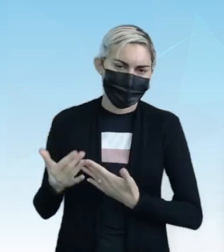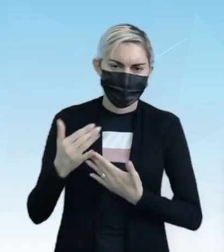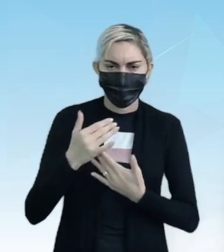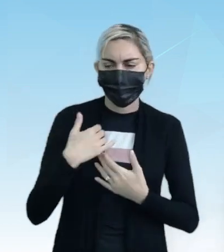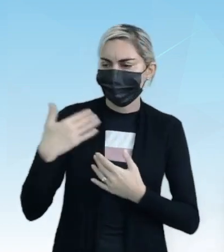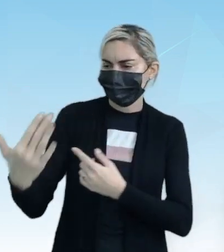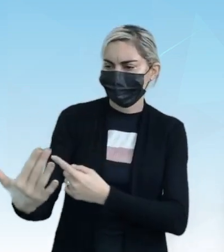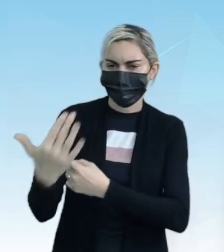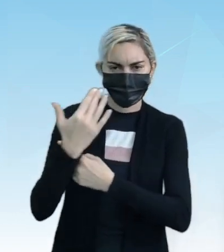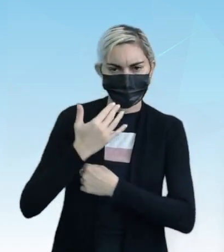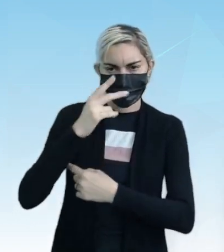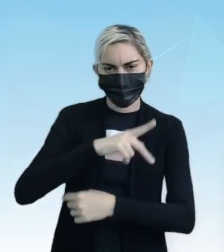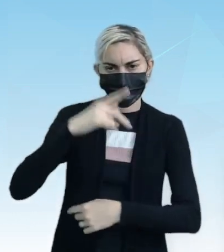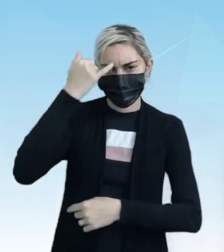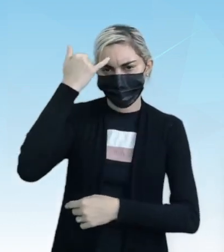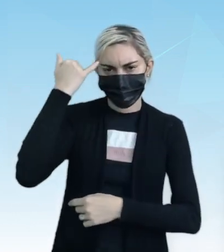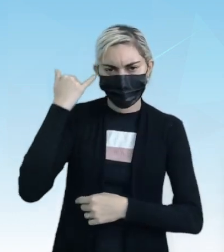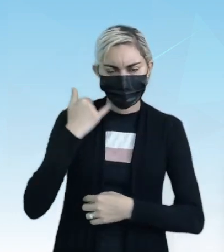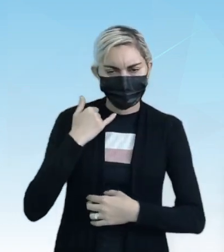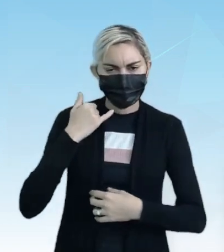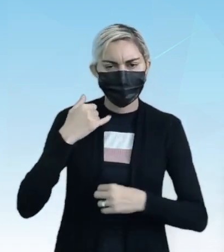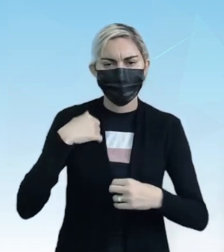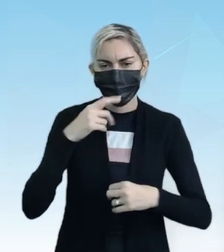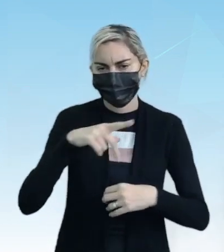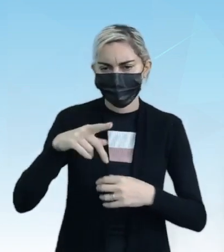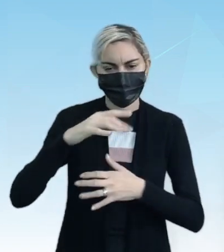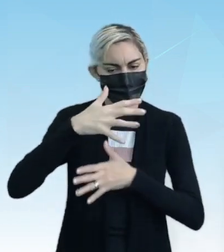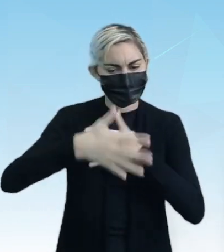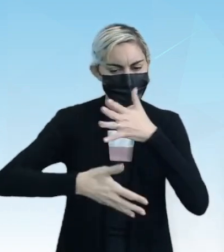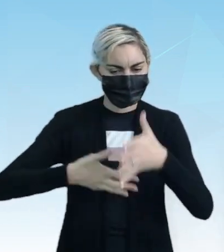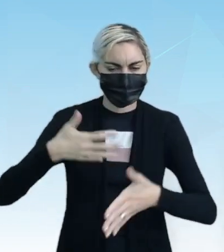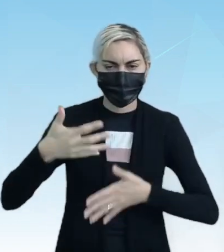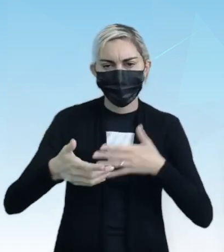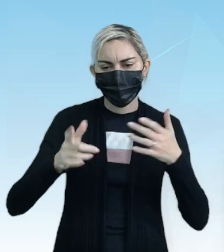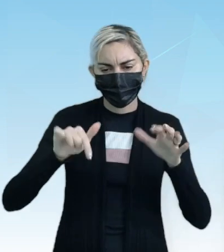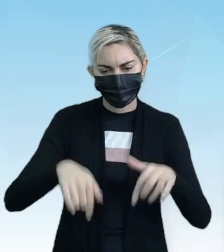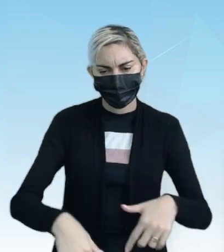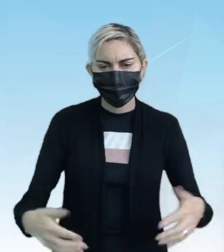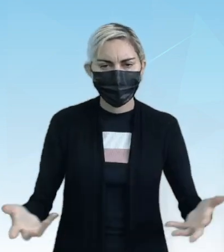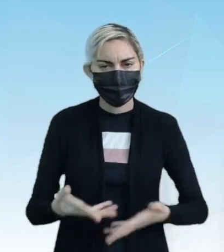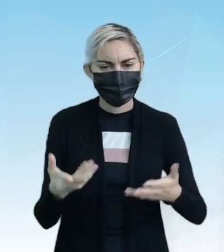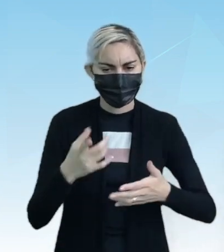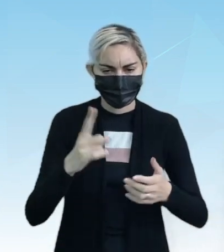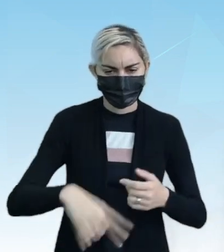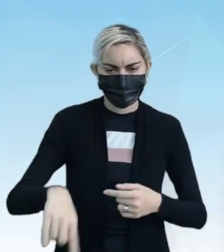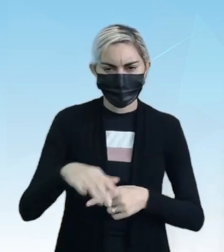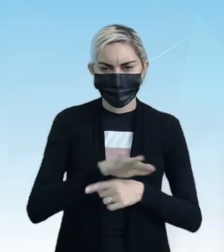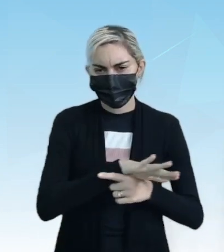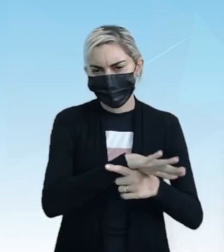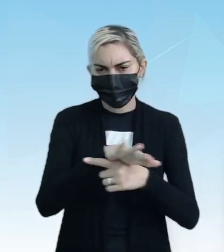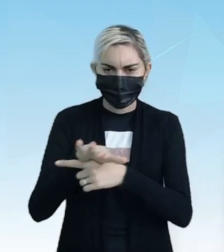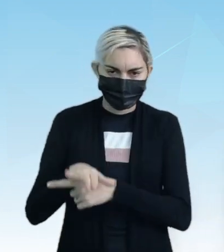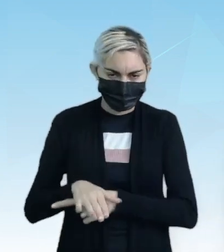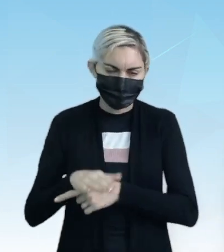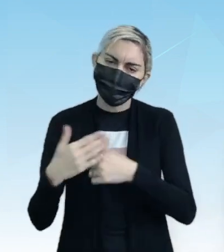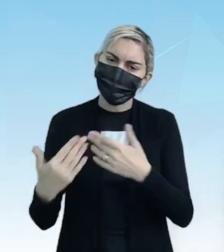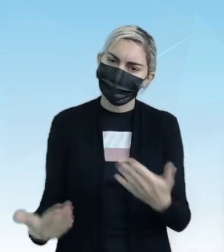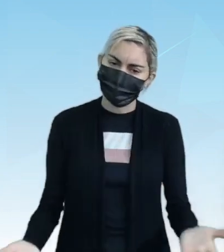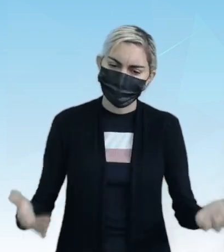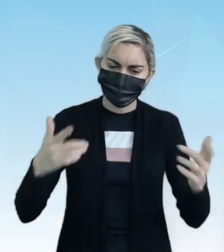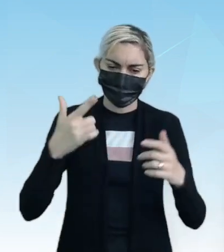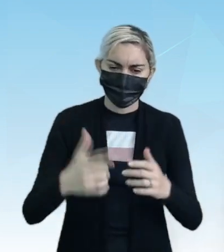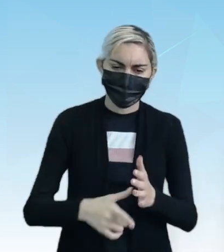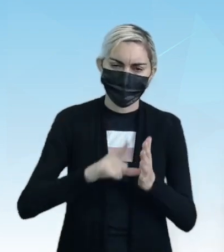da professora Isabela Araújo, professora de Libras, que está aqui hoje para nos ajudar. E é isso aí.